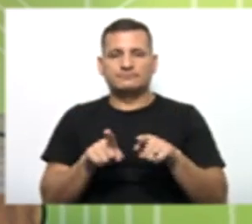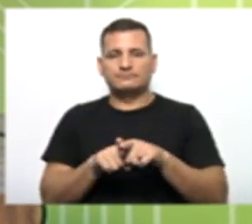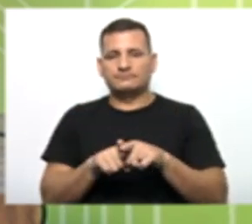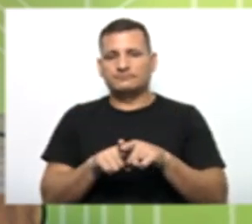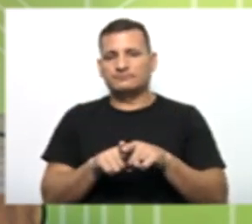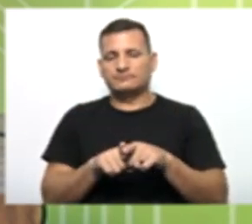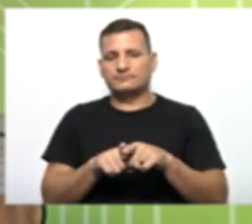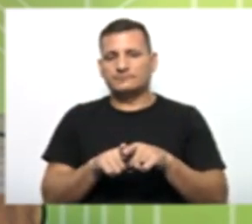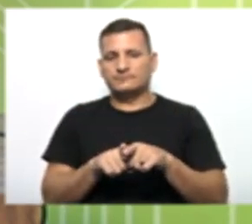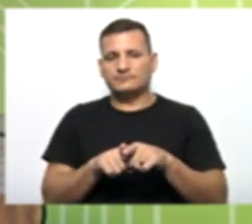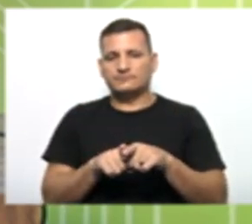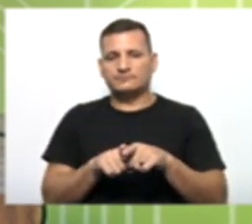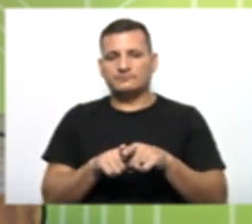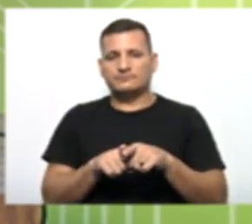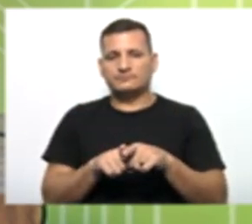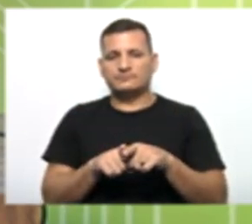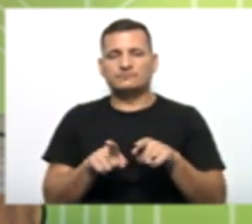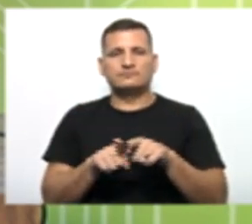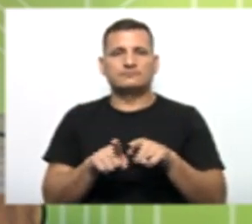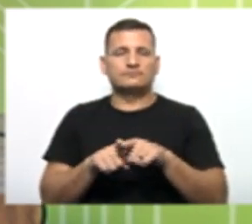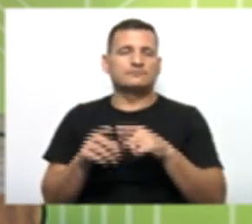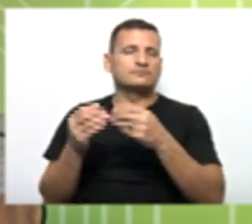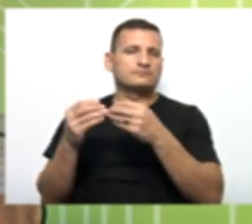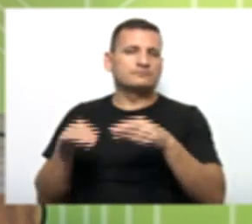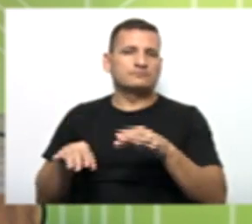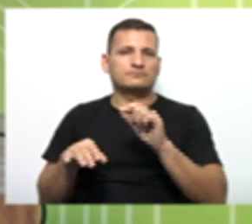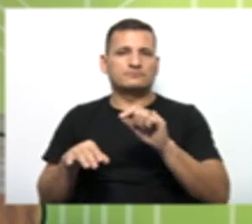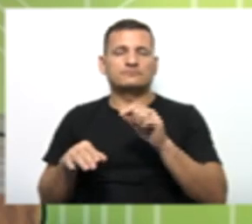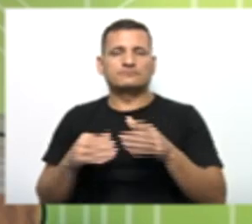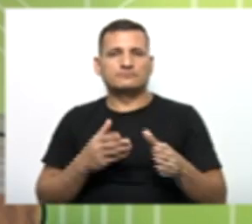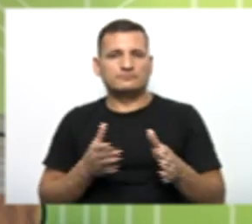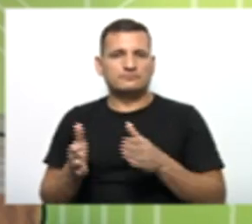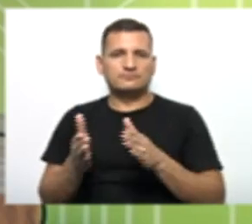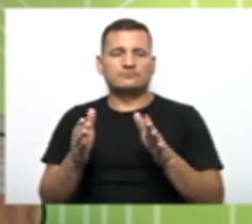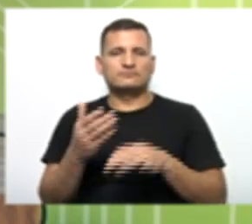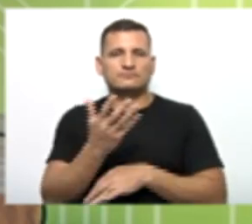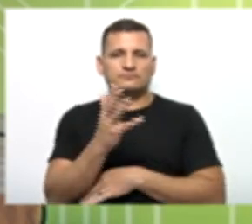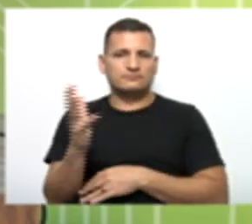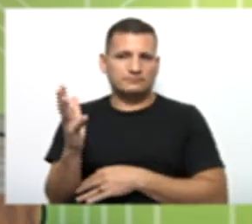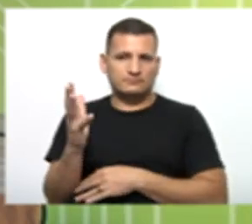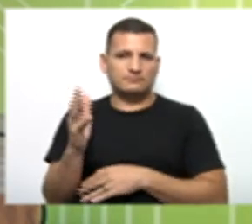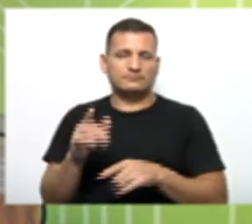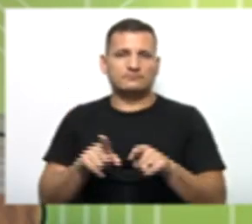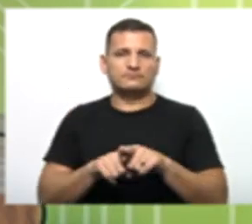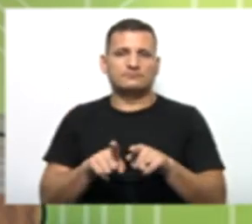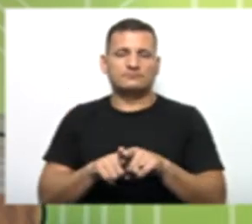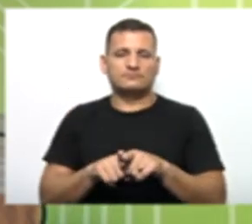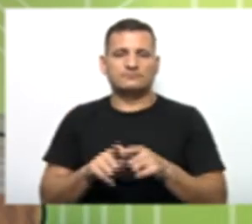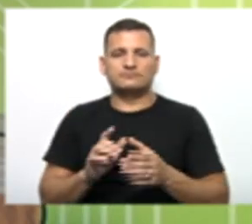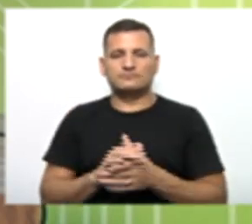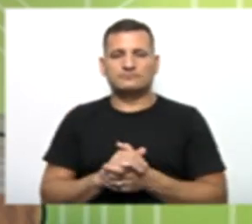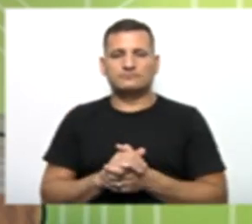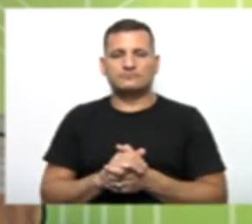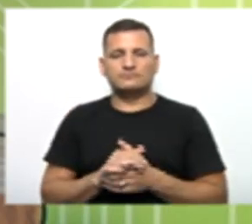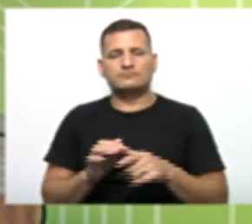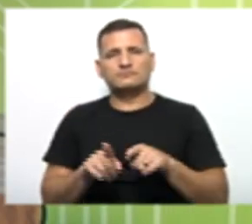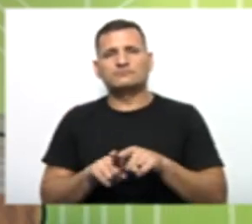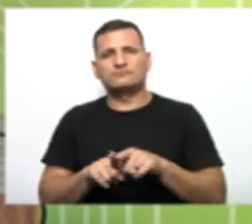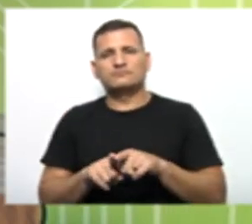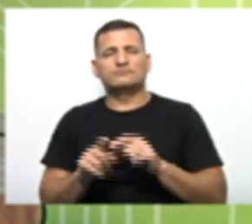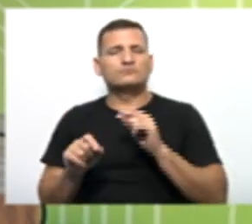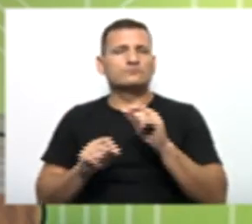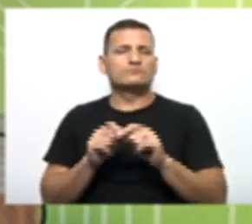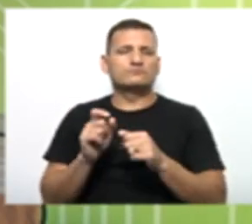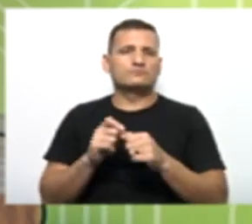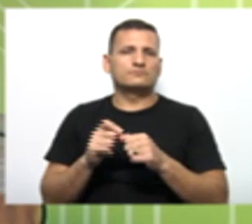que constar também os impactos sobre os rios, sobre as florestas que esse empreendimento iria causar. E também as medidas